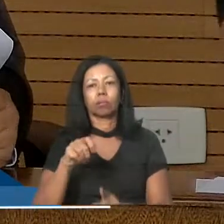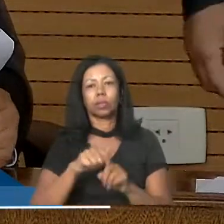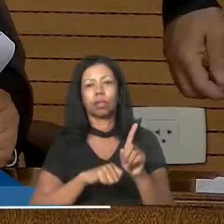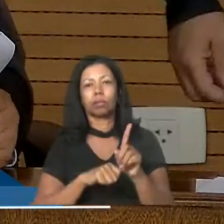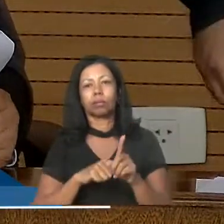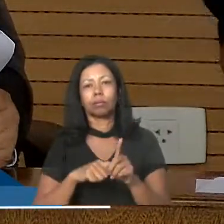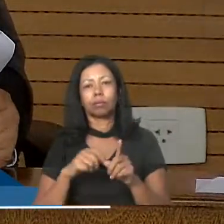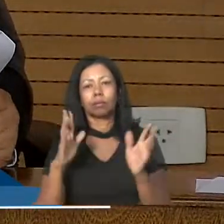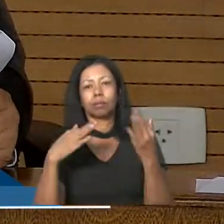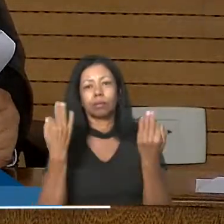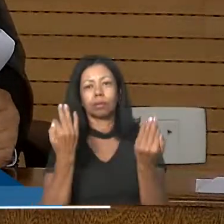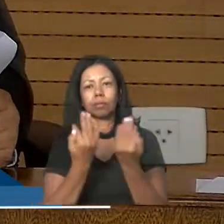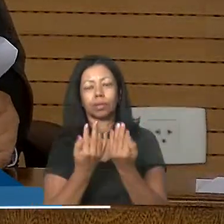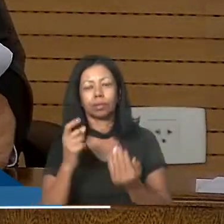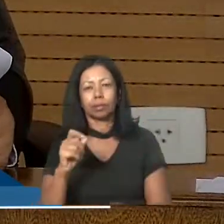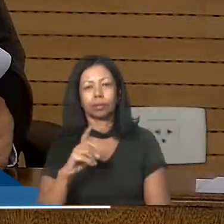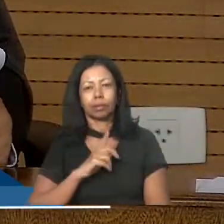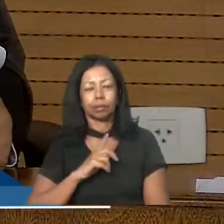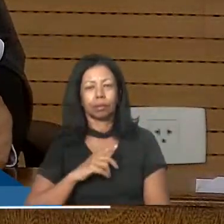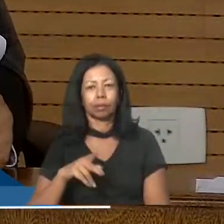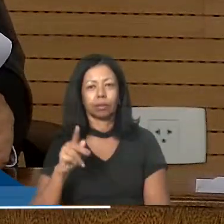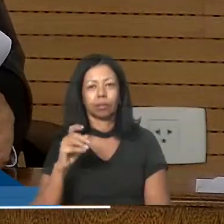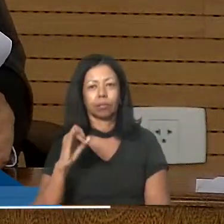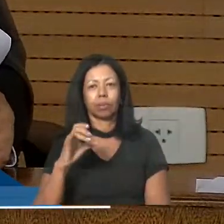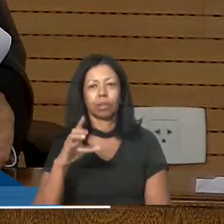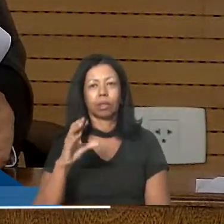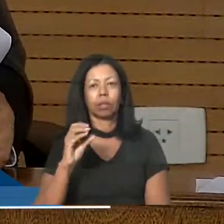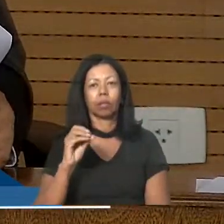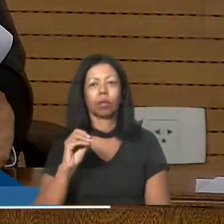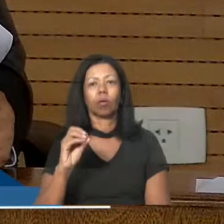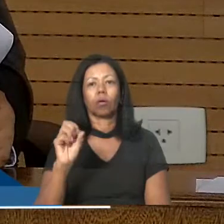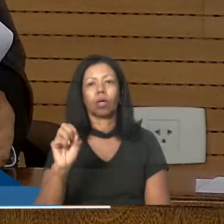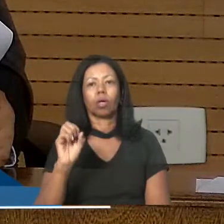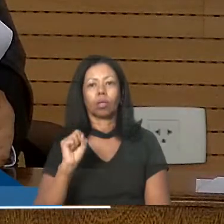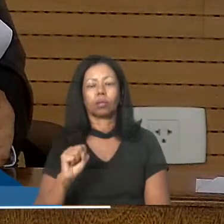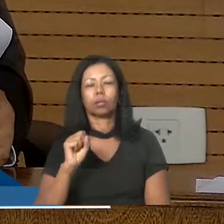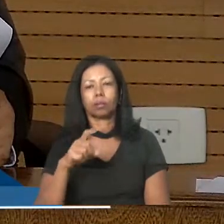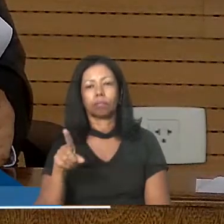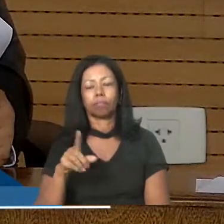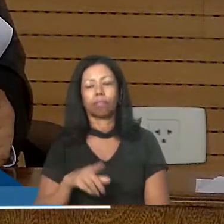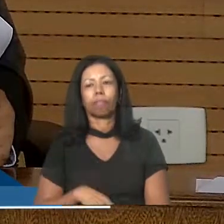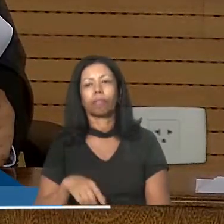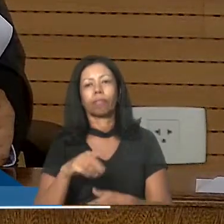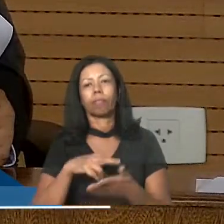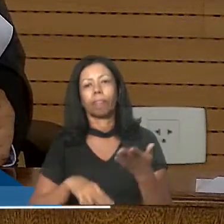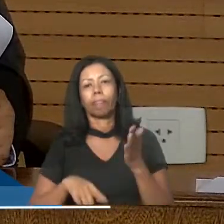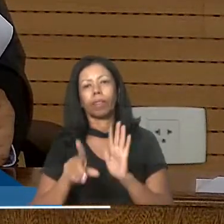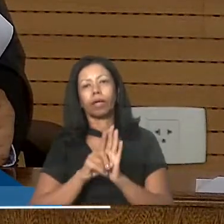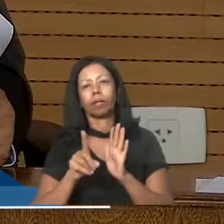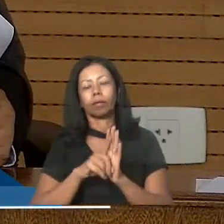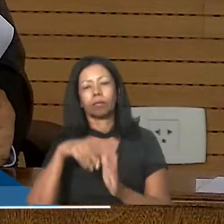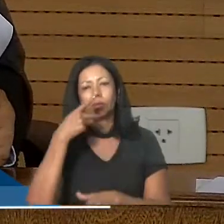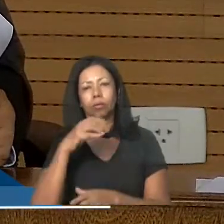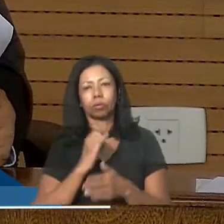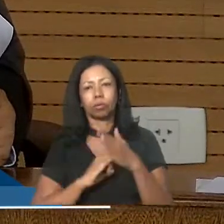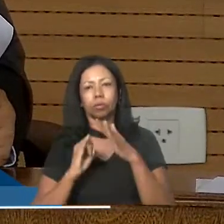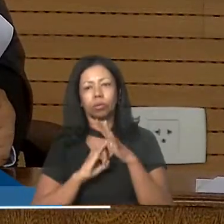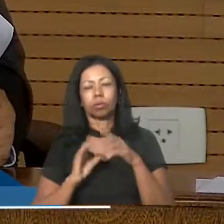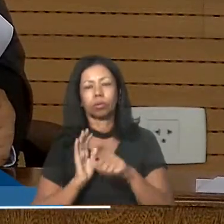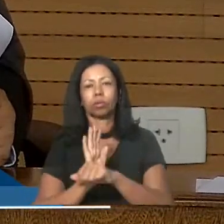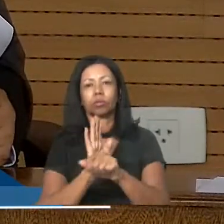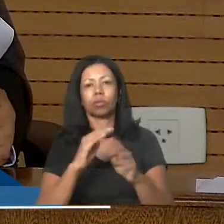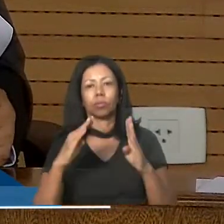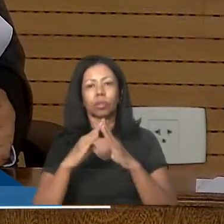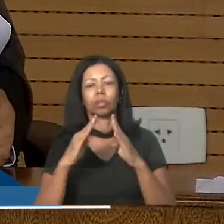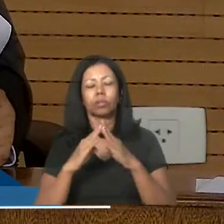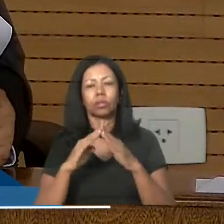atingida na área denominada Pilões. Da leitura da lei originando instituidora do Bolsa Moradia,